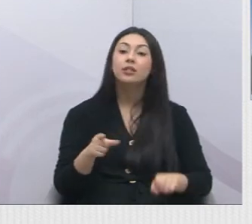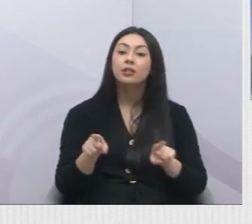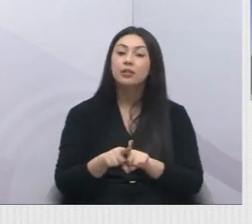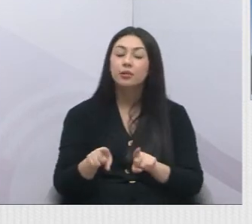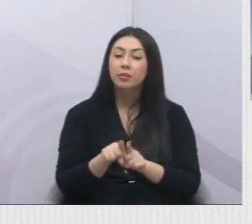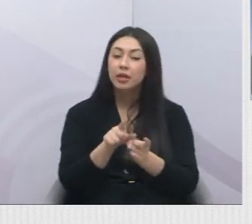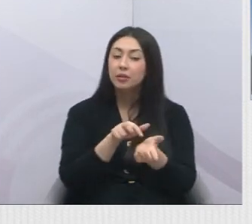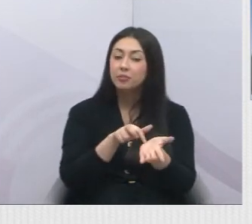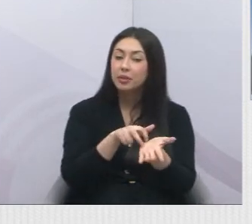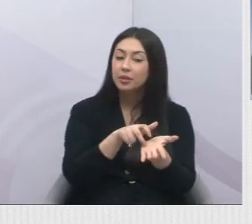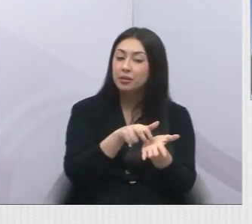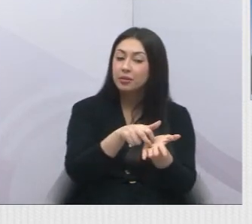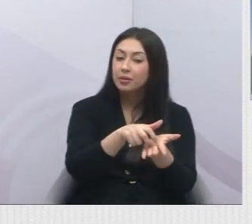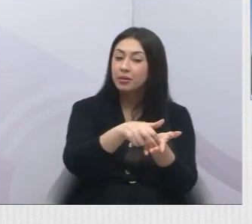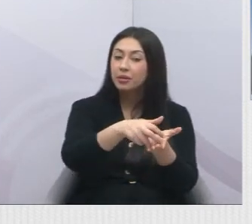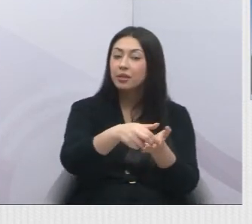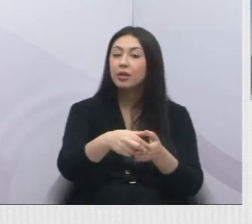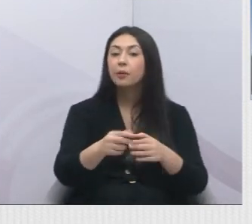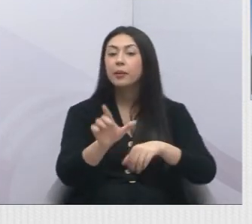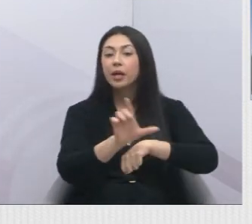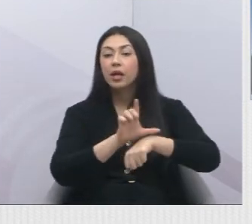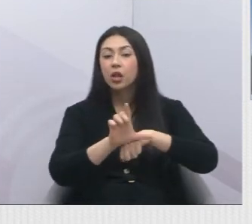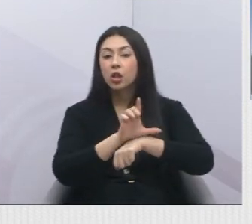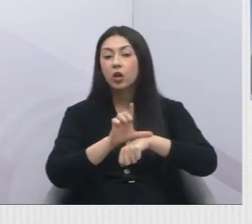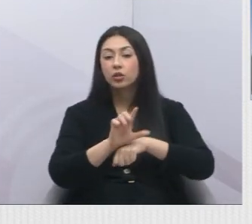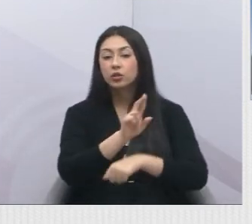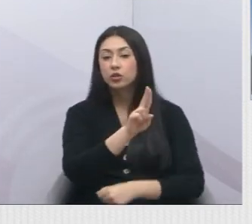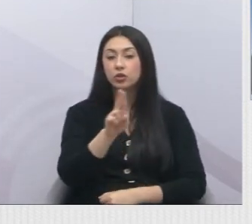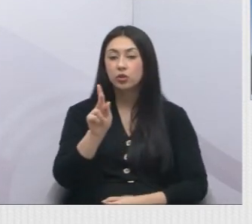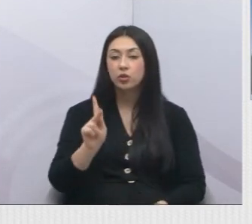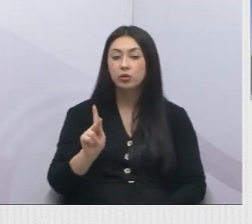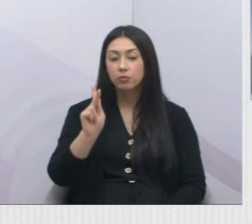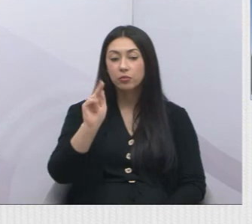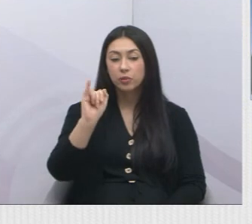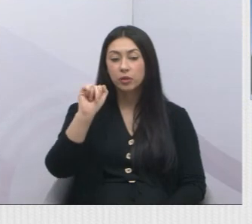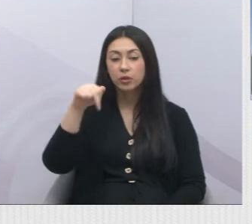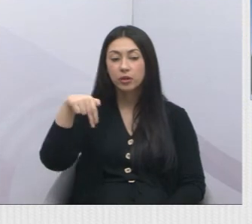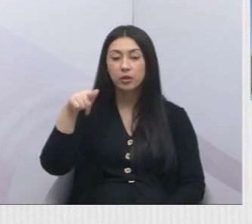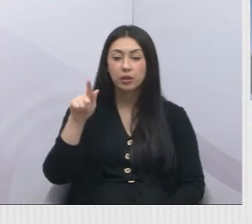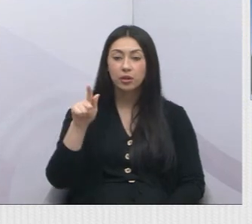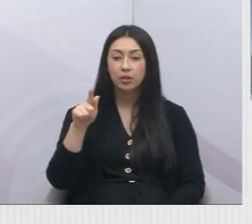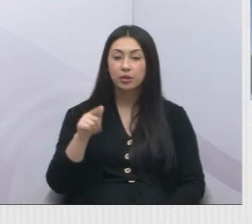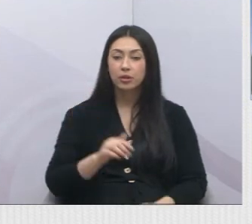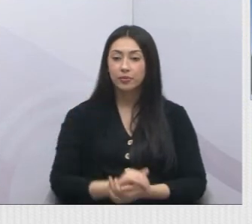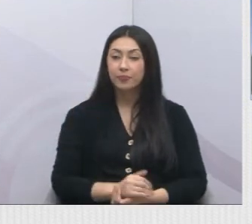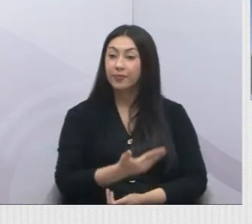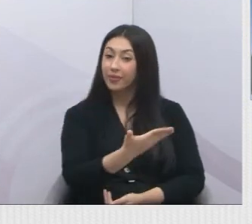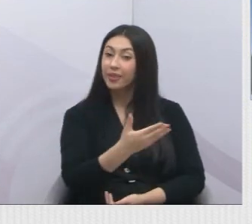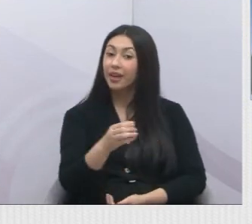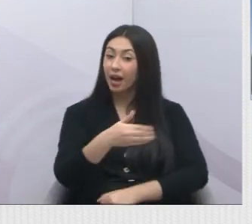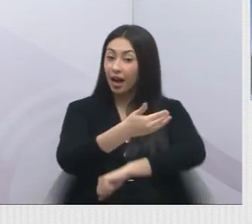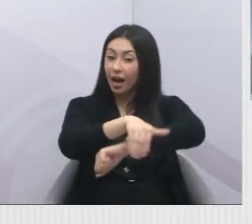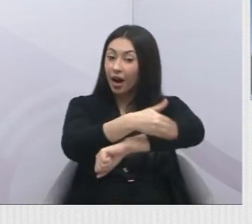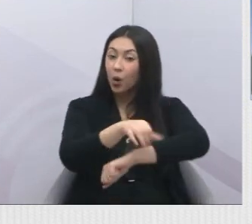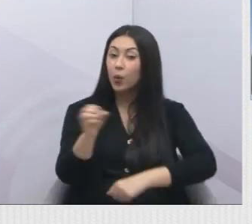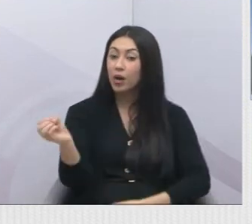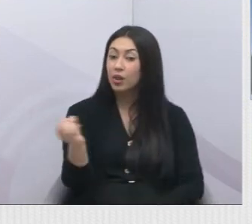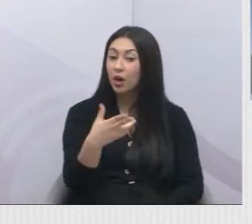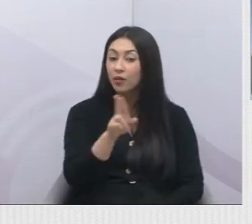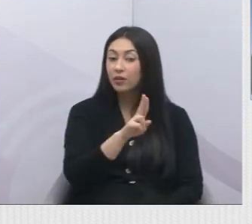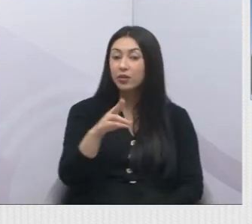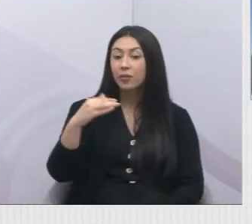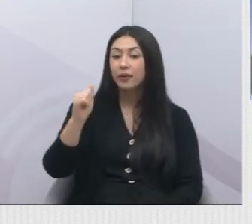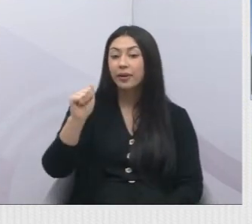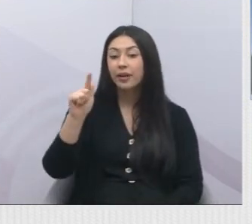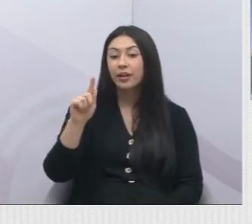atravessa para essa nova loja King também. Pode ir para a próxima? Essa é a rua que eu falei, a rua Café Filho, que